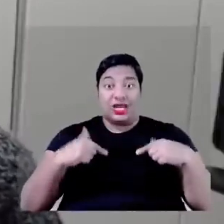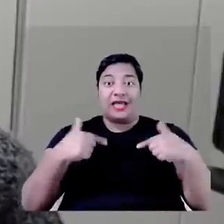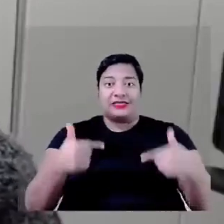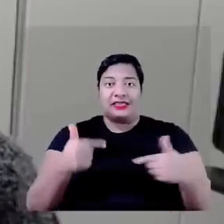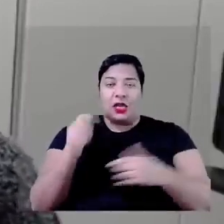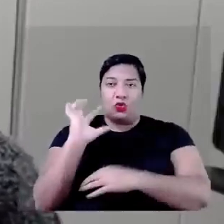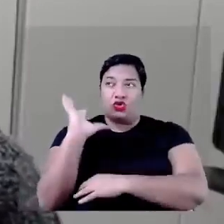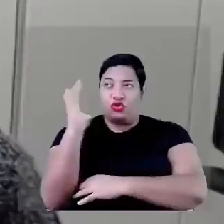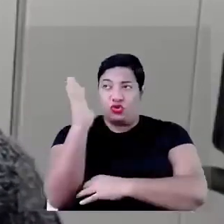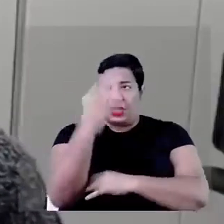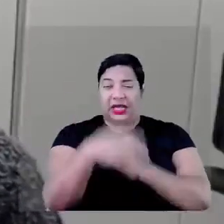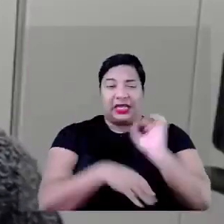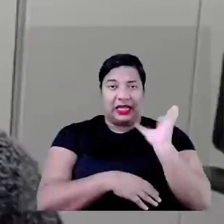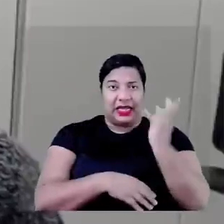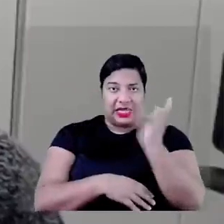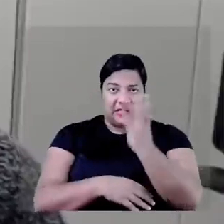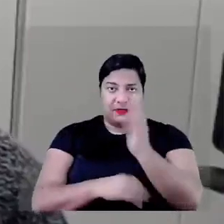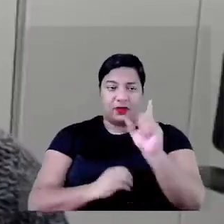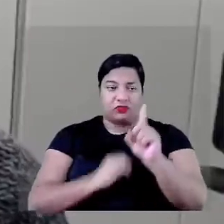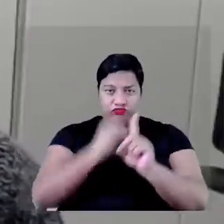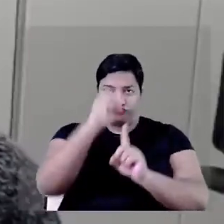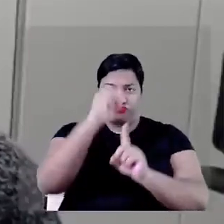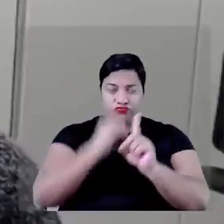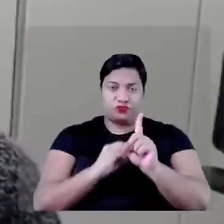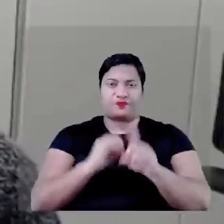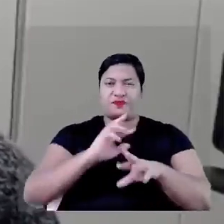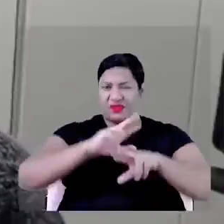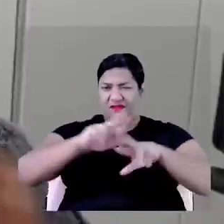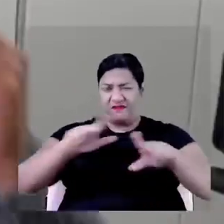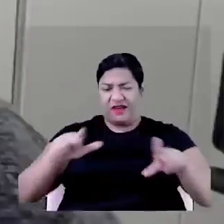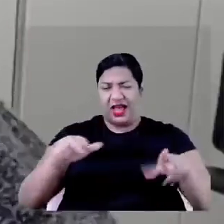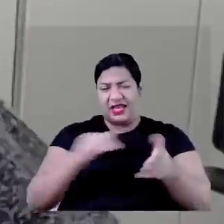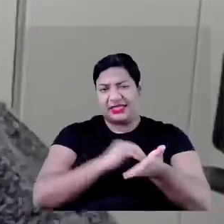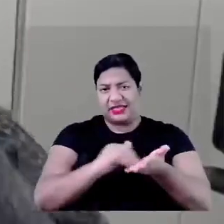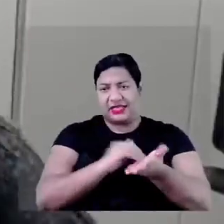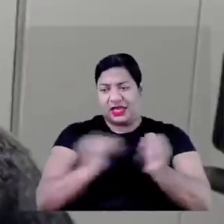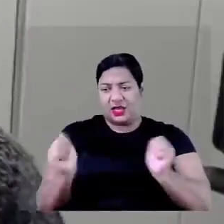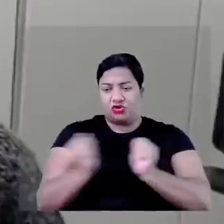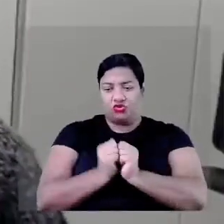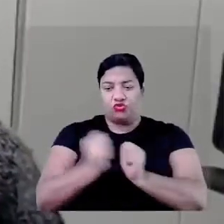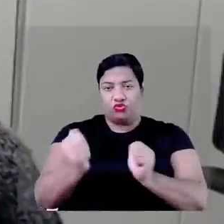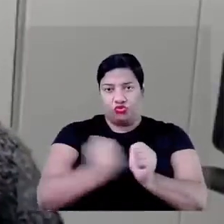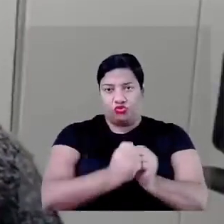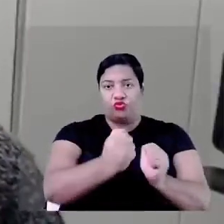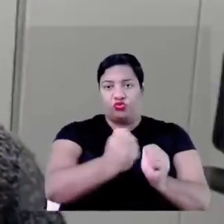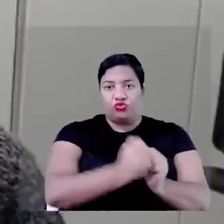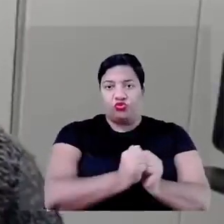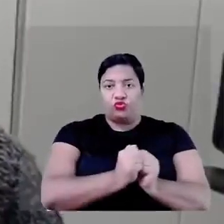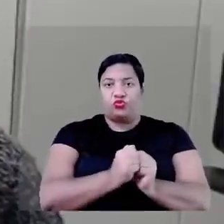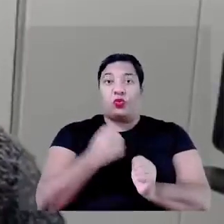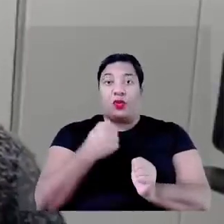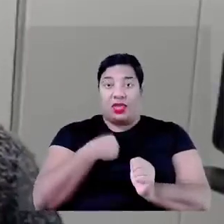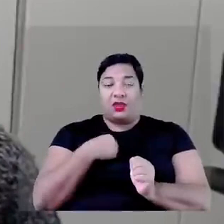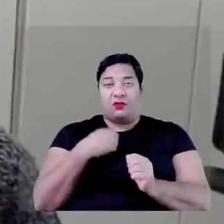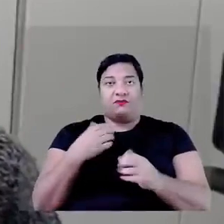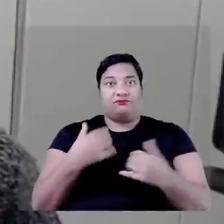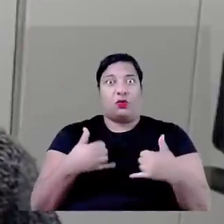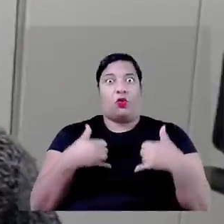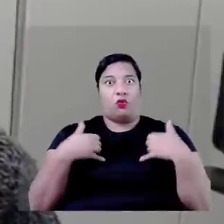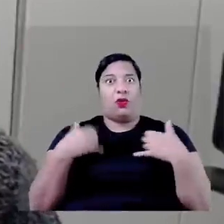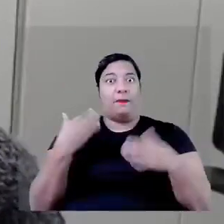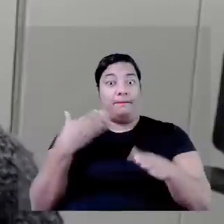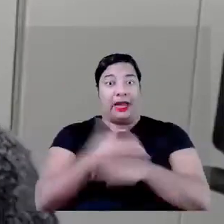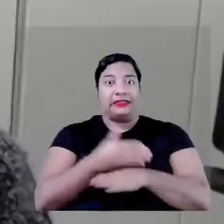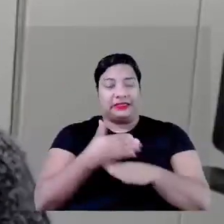mãos. Eu tenho a honra de participar da Secretaria Executiva, né, desse plano. Ele está focado em aspectos